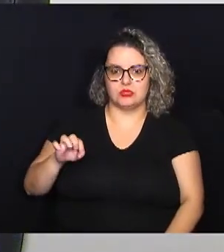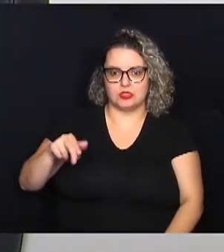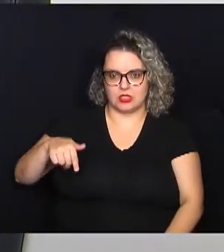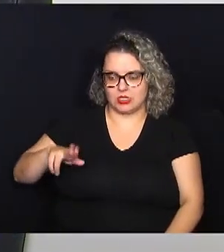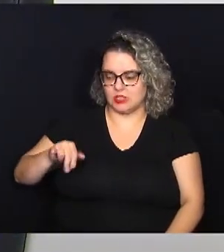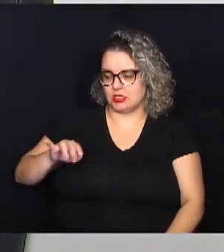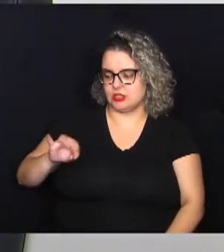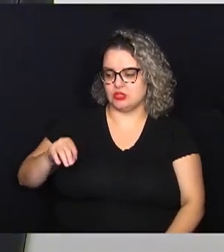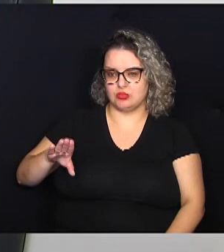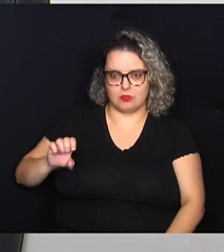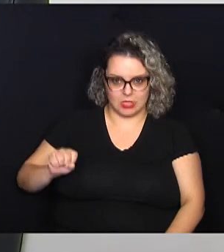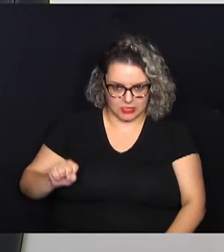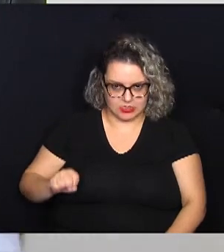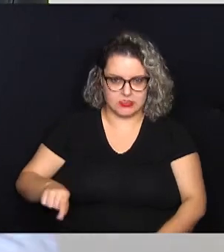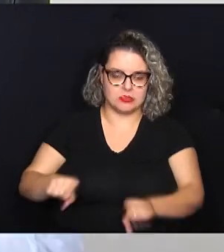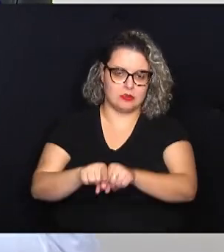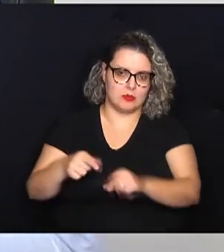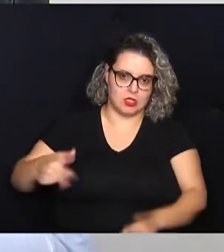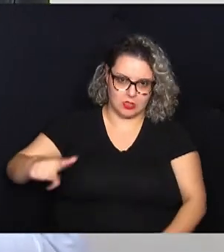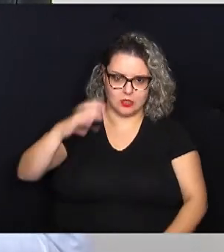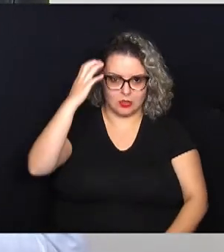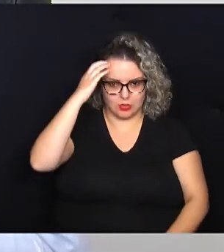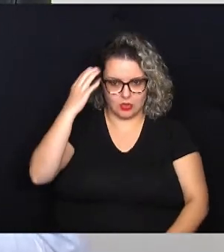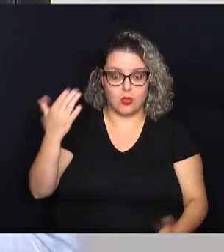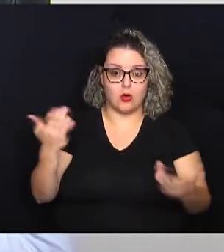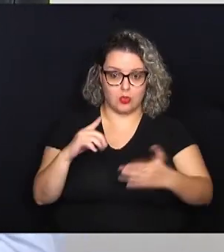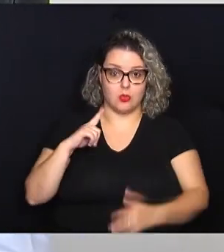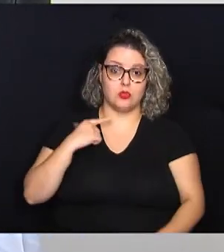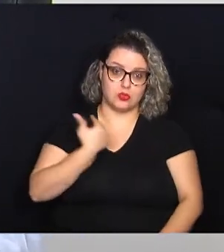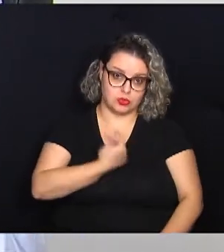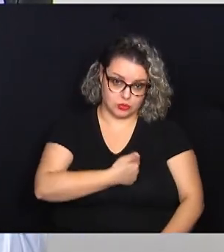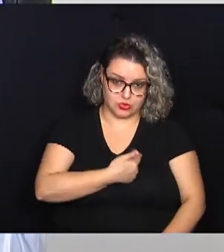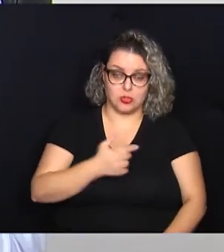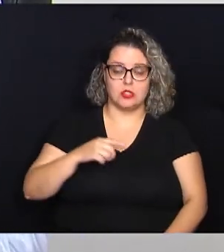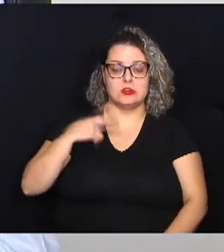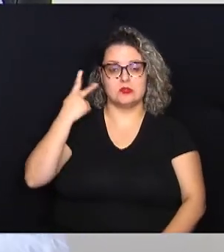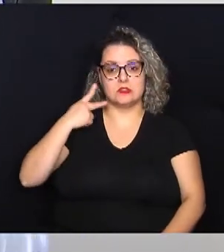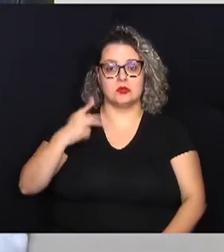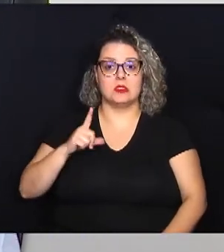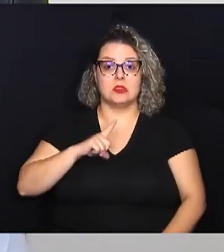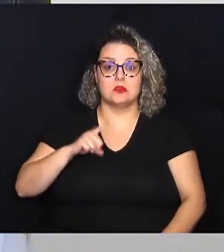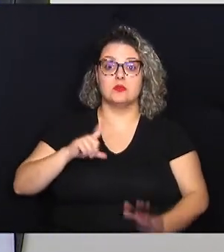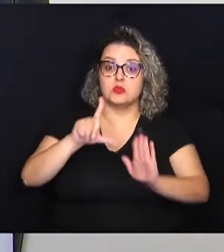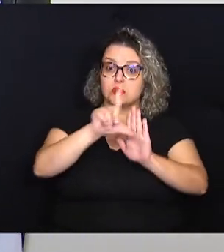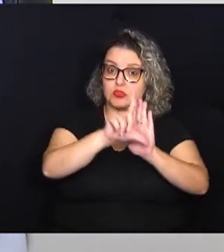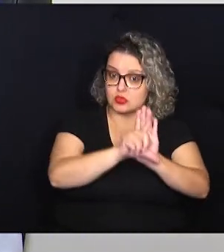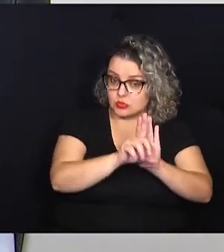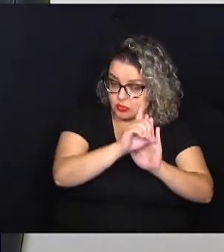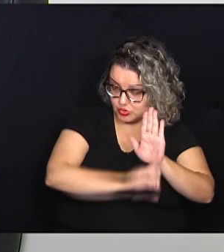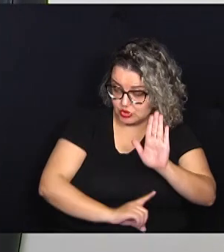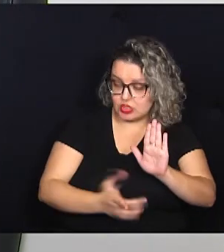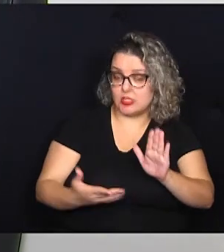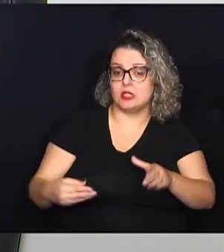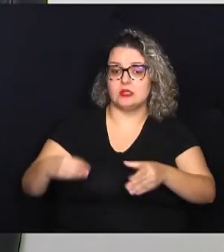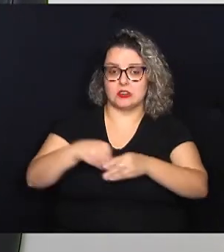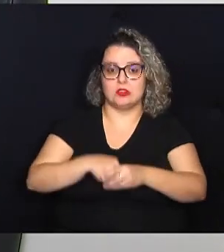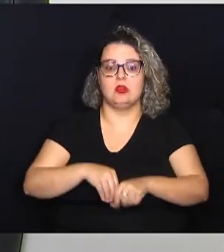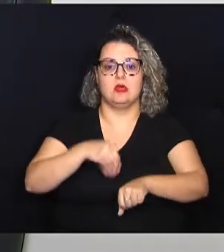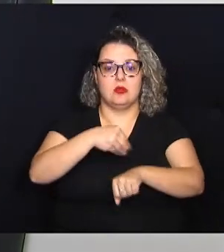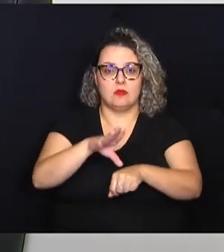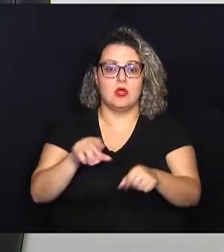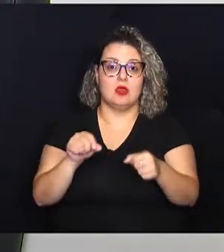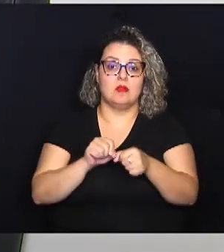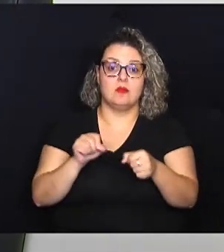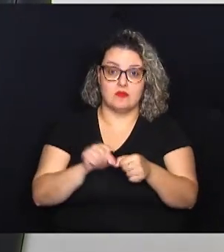Jequitibás e a Lagoa do Taquaral hoje sendo Vereador nós temos uma prerrogativa na casa aqui que é poder fazer as indica